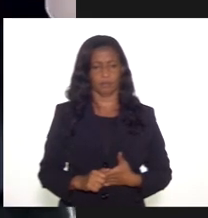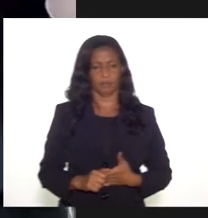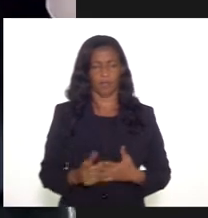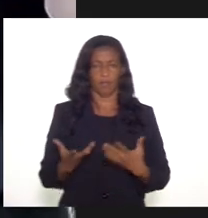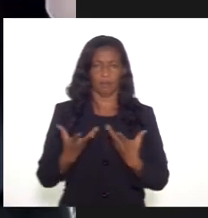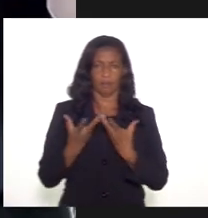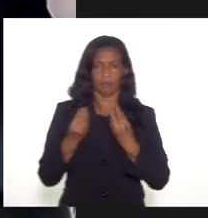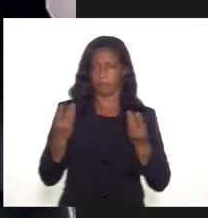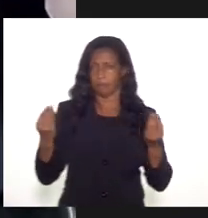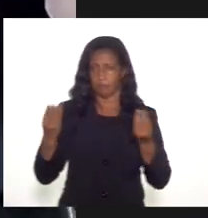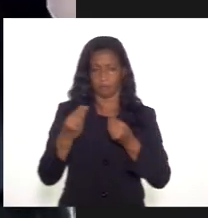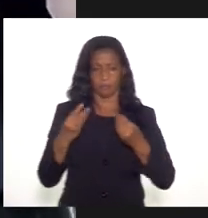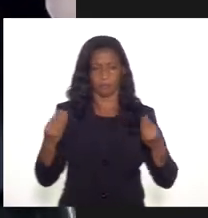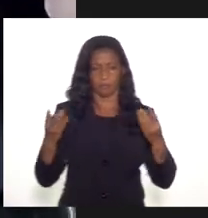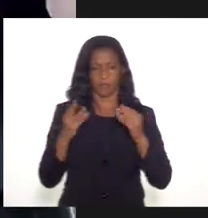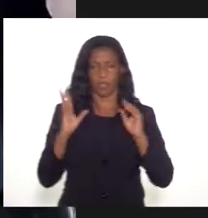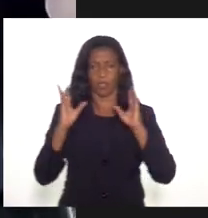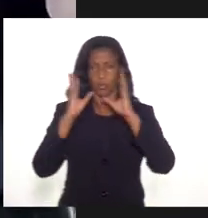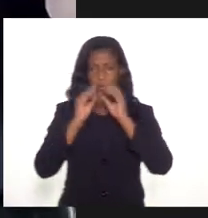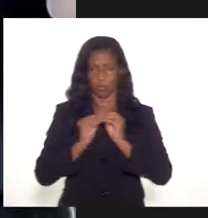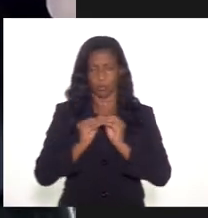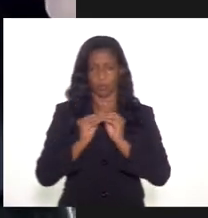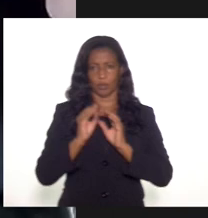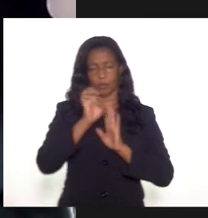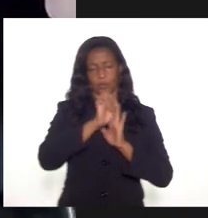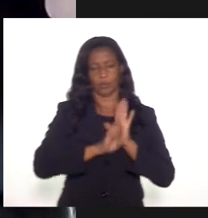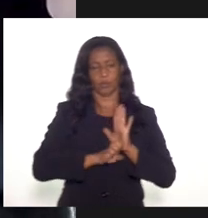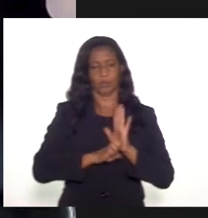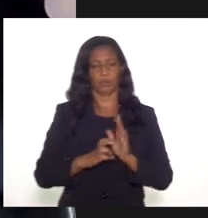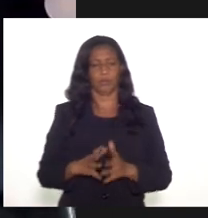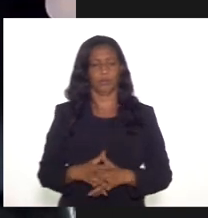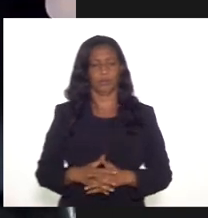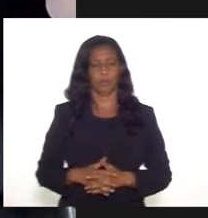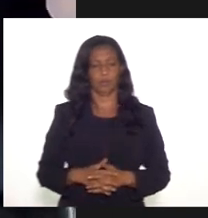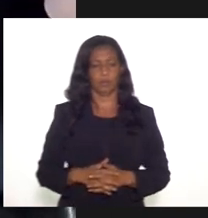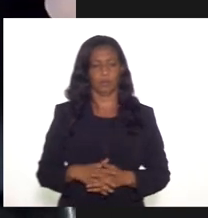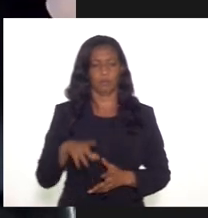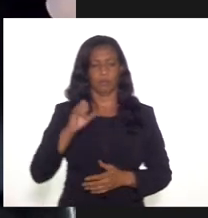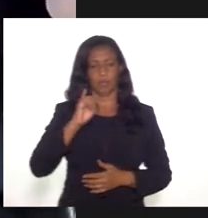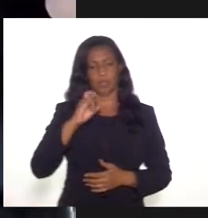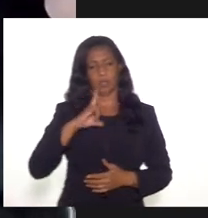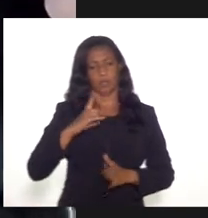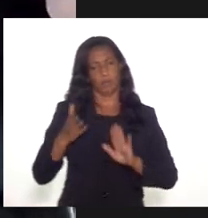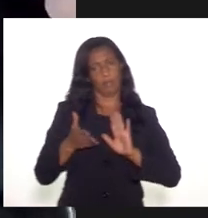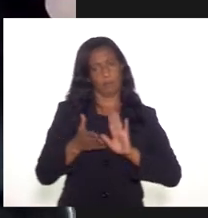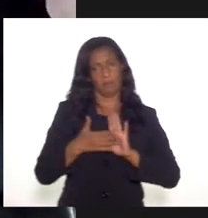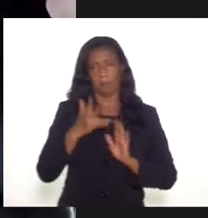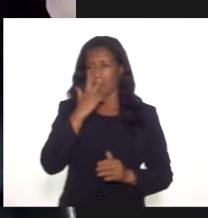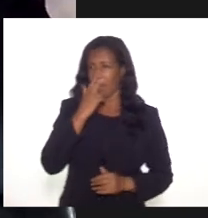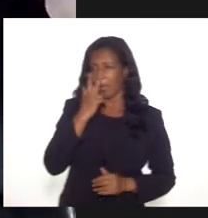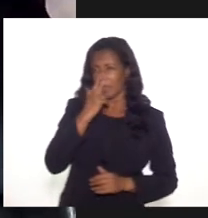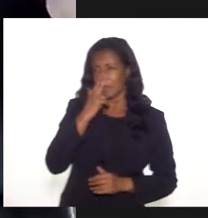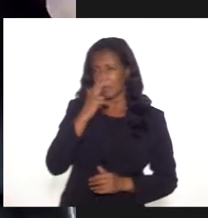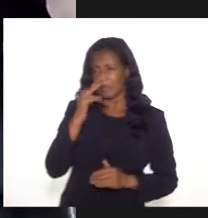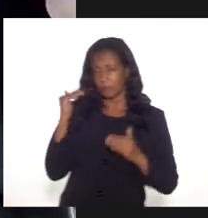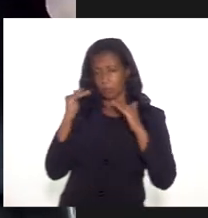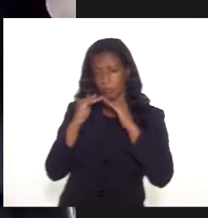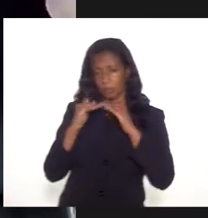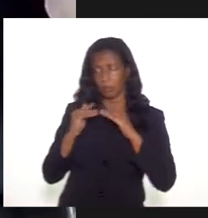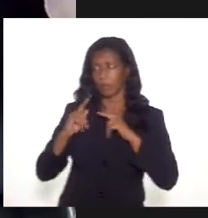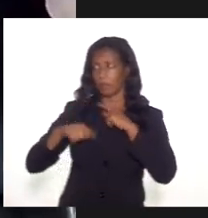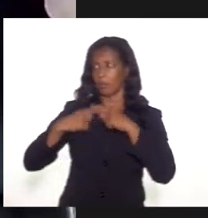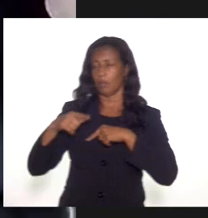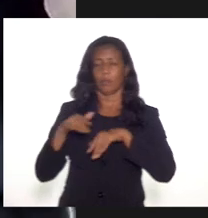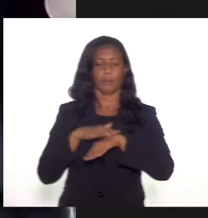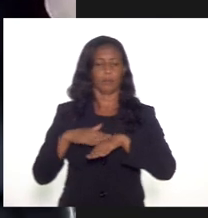tanta junção de emendas, mas se tiver parecido, a gente pode conversar